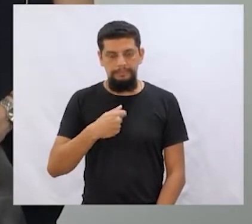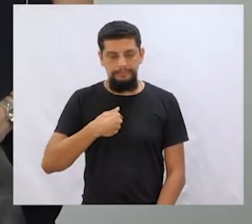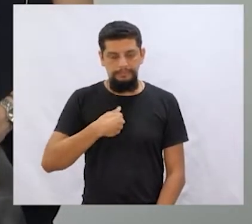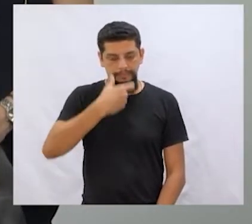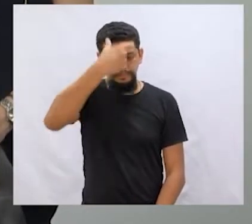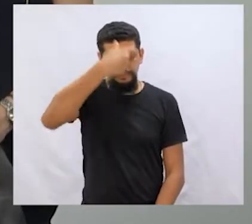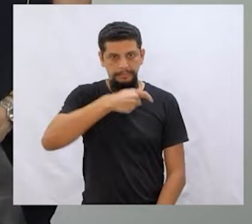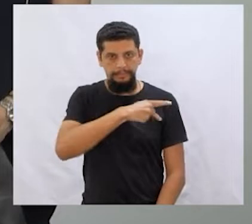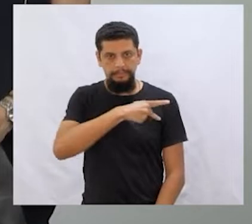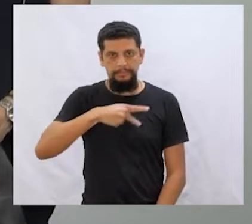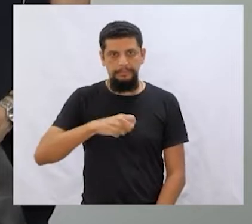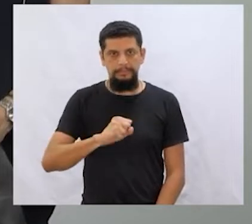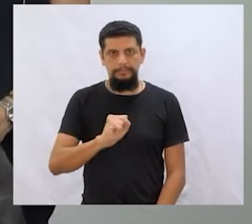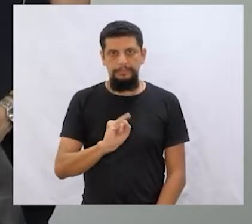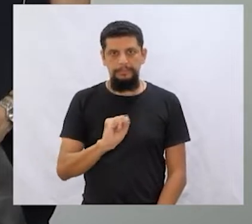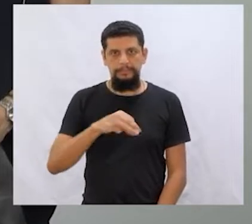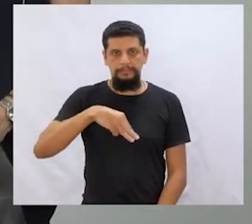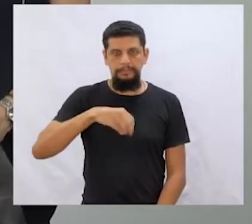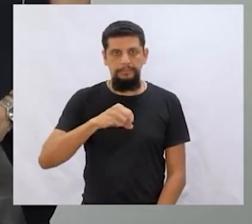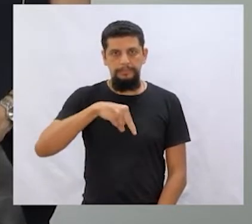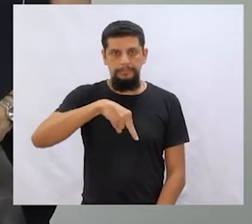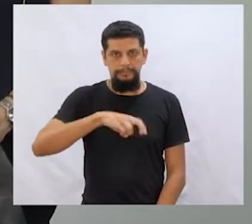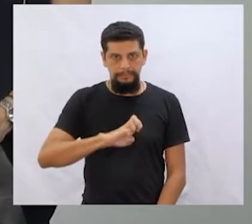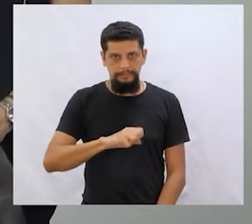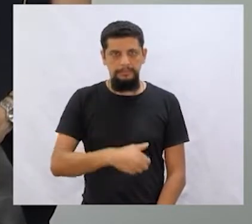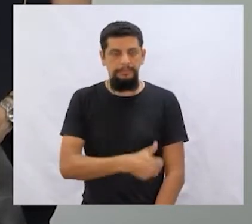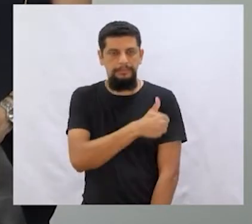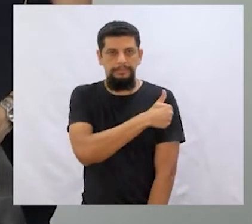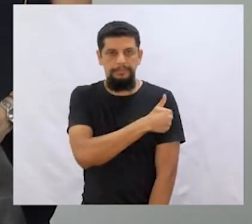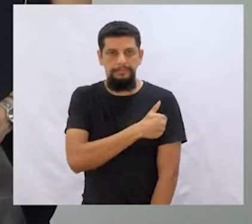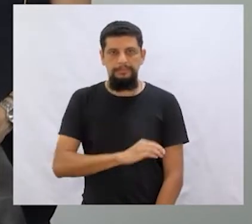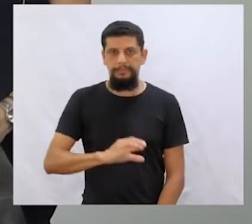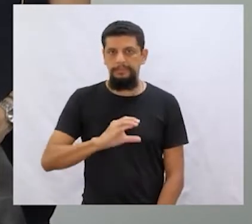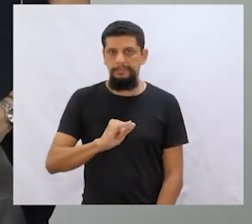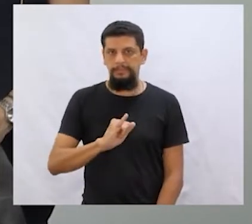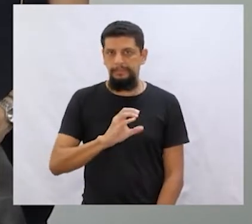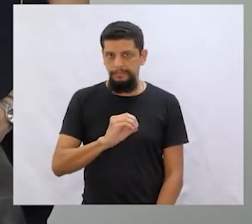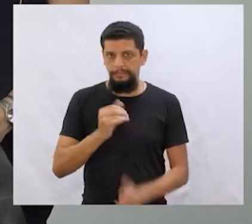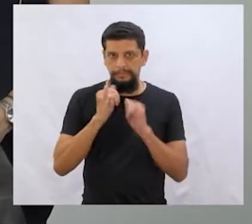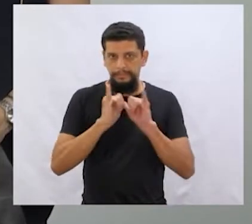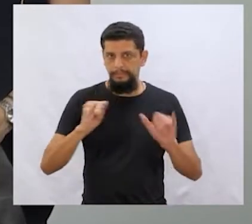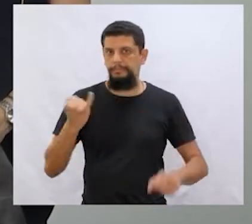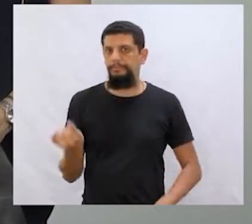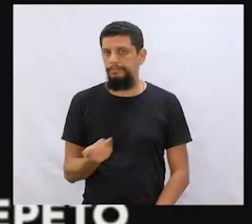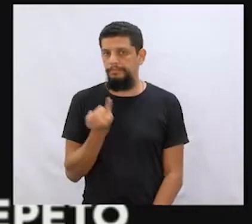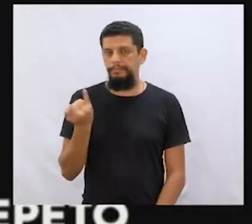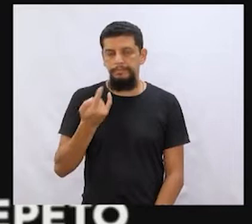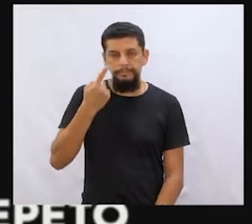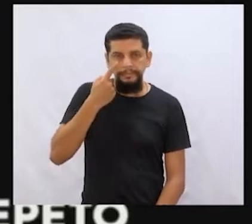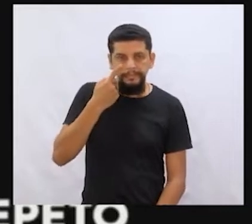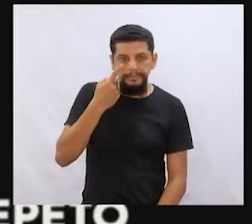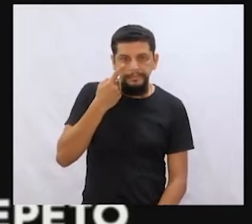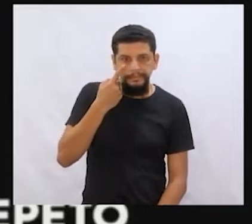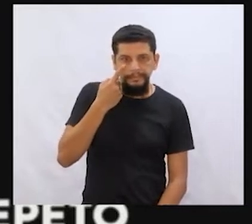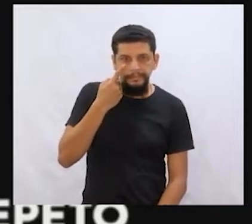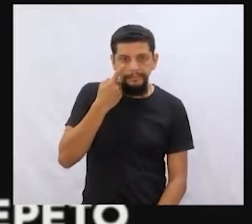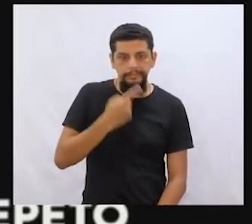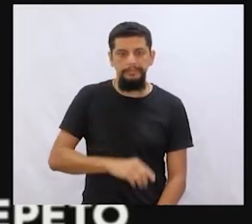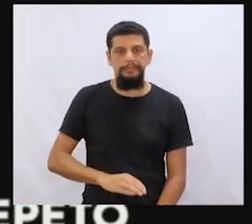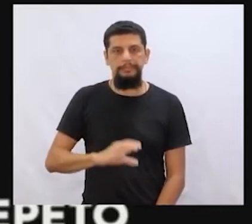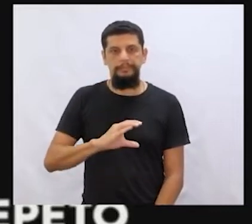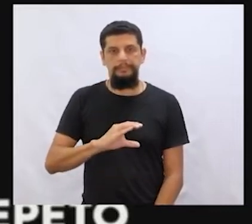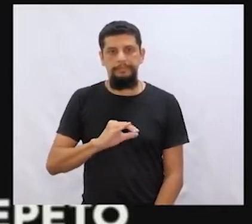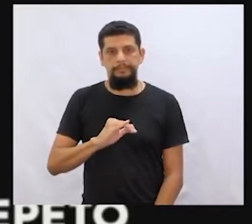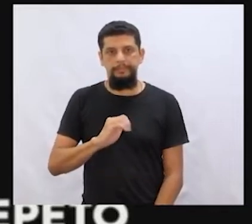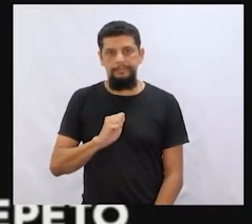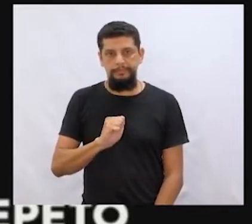professora Simone. E antes de nós começarmos a aula, o Caio tem um aviso muito importante. Vamos ver? Olha lá, o